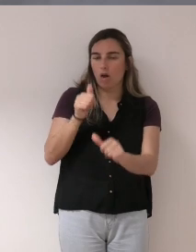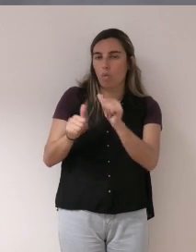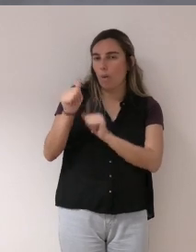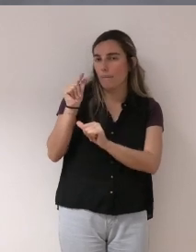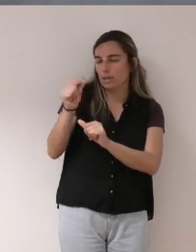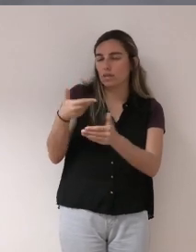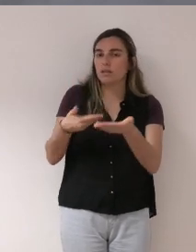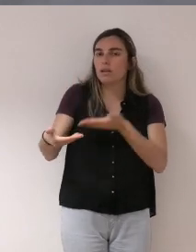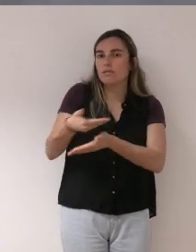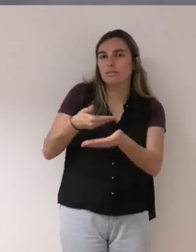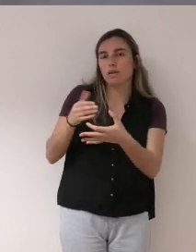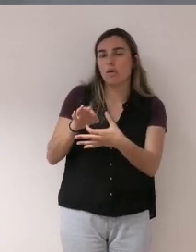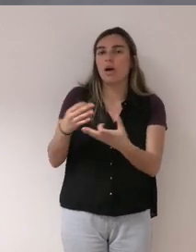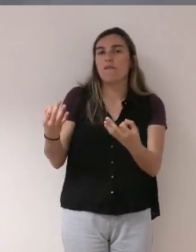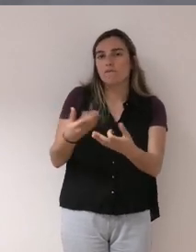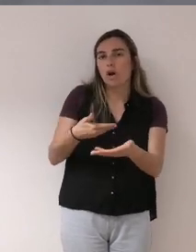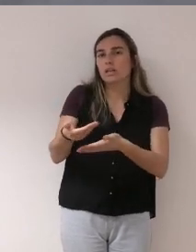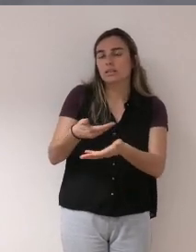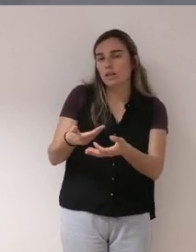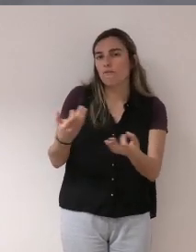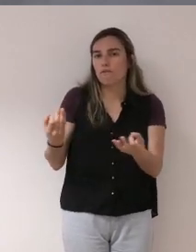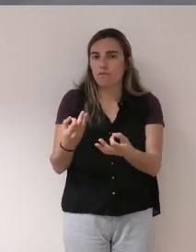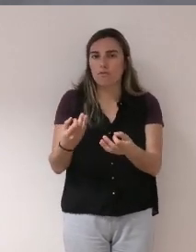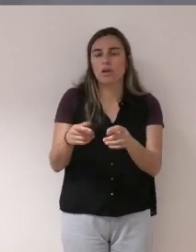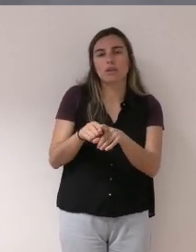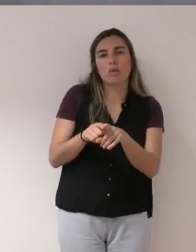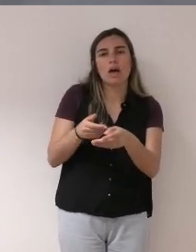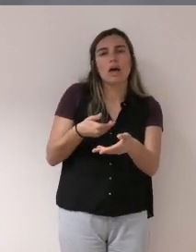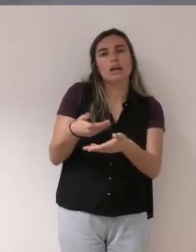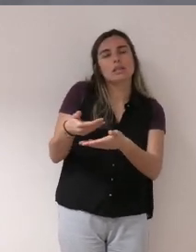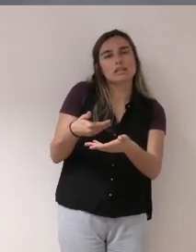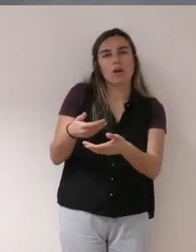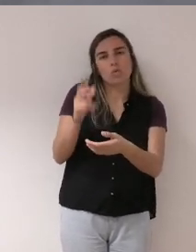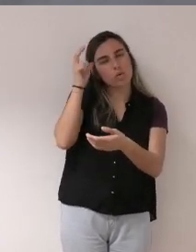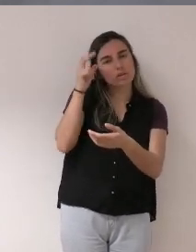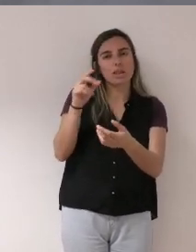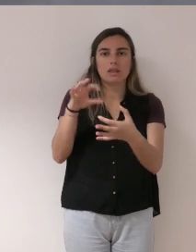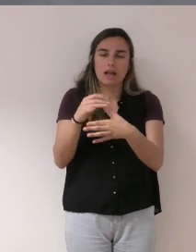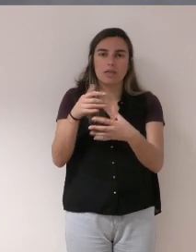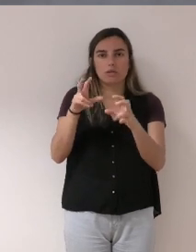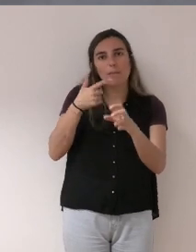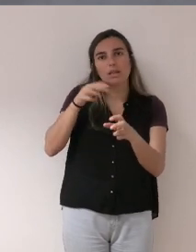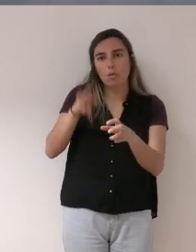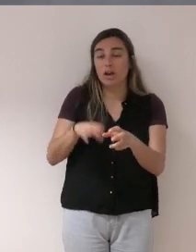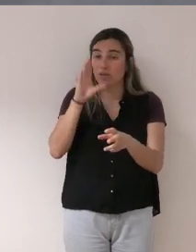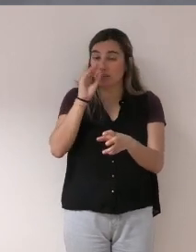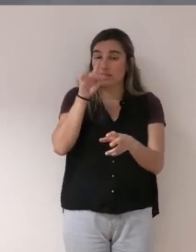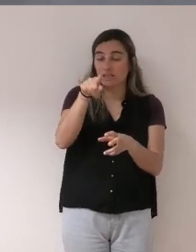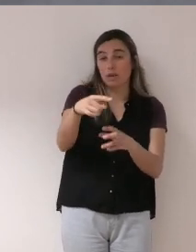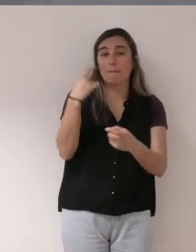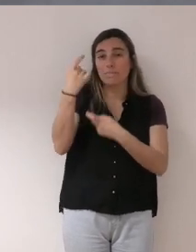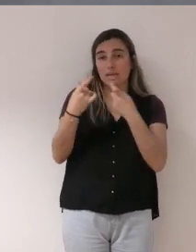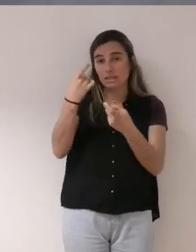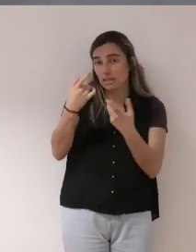relação a, digamos, uma certa fetichização conceptual do trabalho sobre a linguagem. Não sei se estava a pensar especificamente